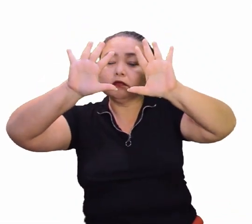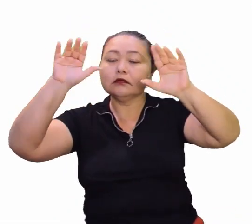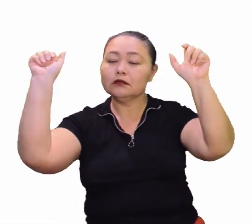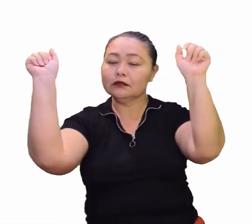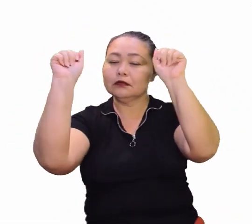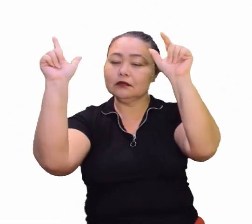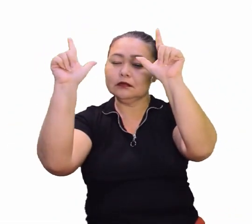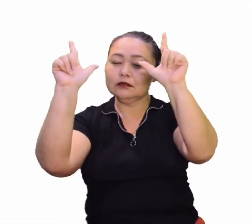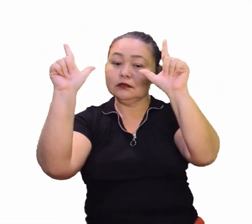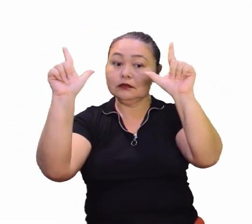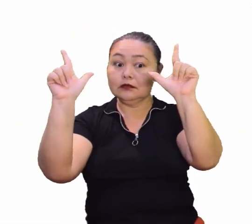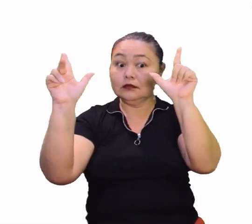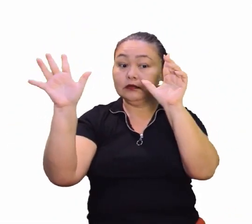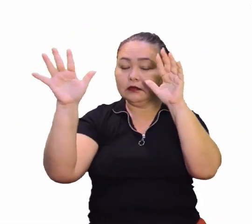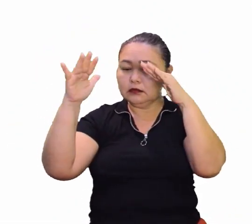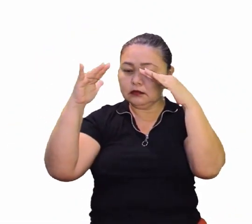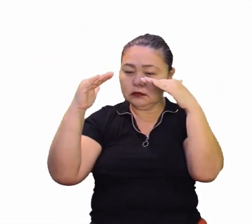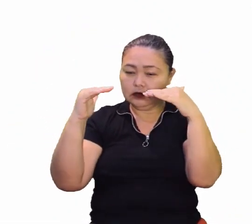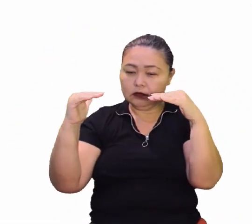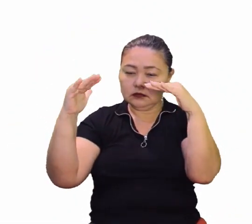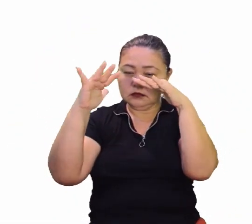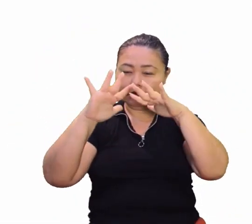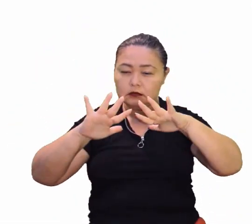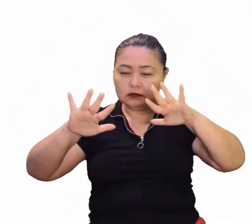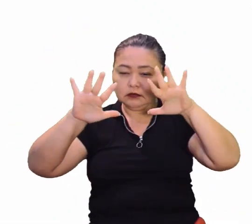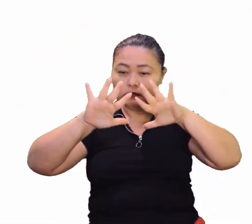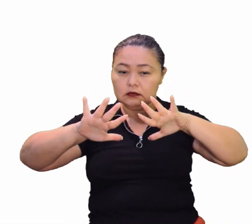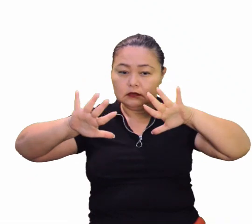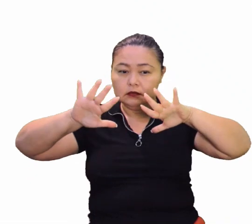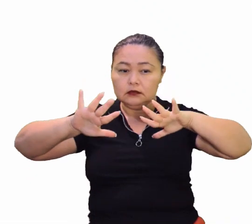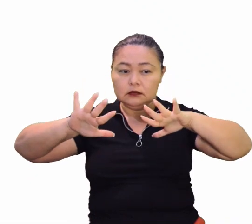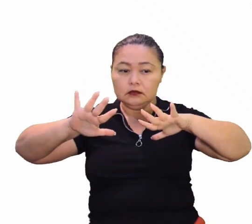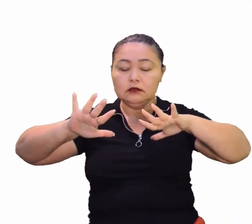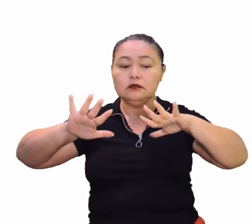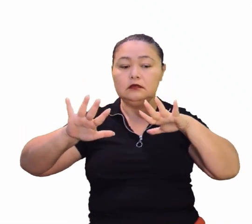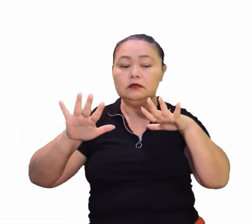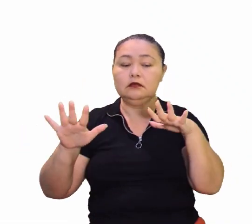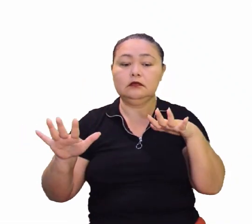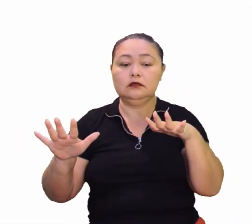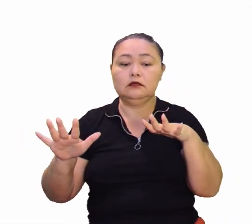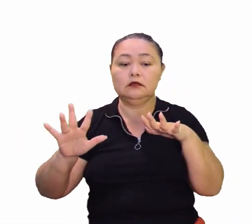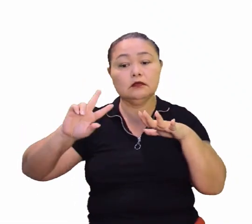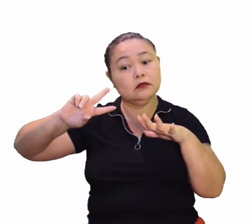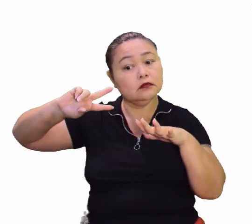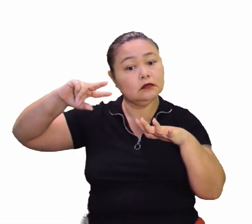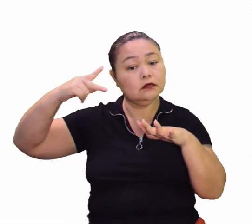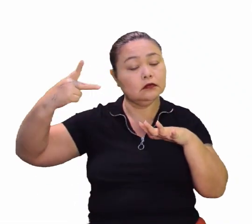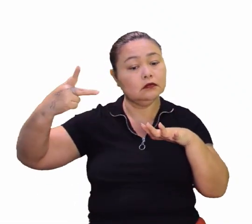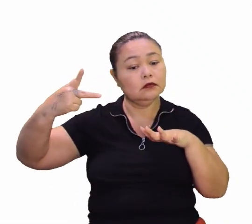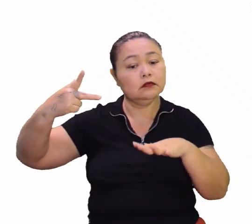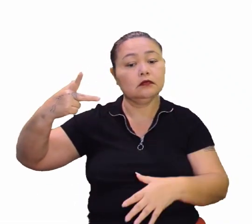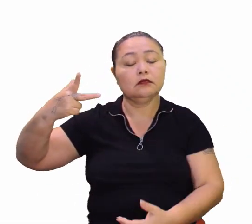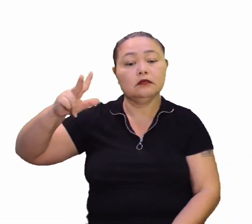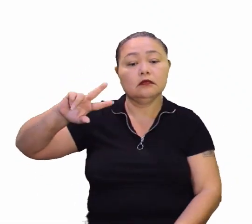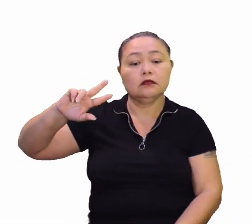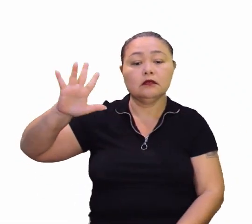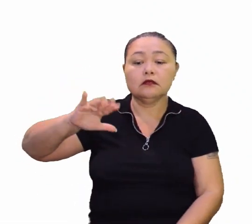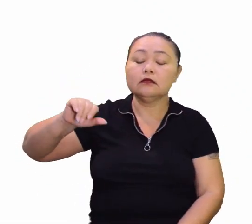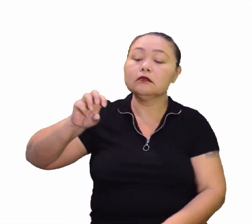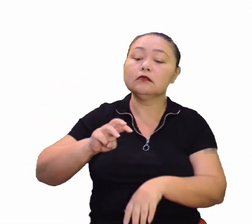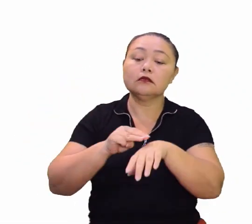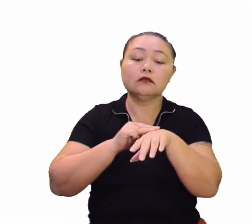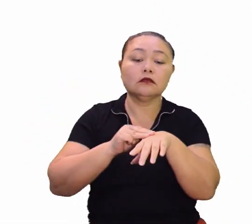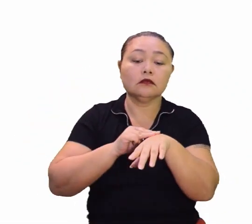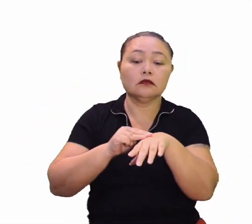azul. Aí bem aqui uma imagem meio sombria. É isso, Rogério? Olha,